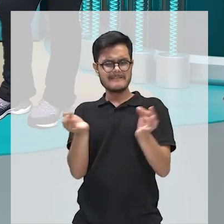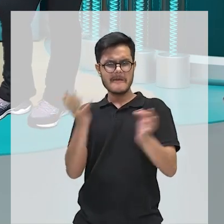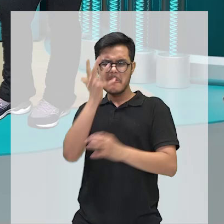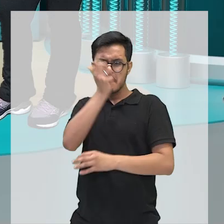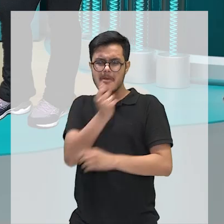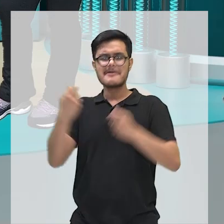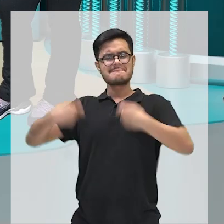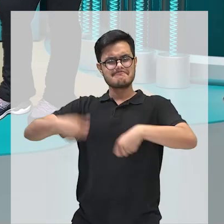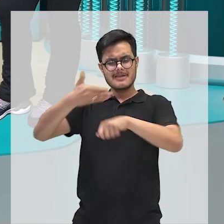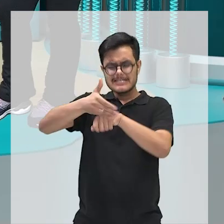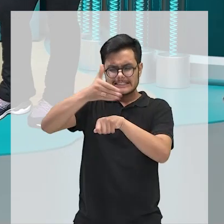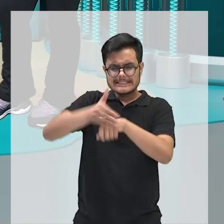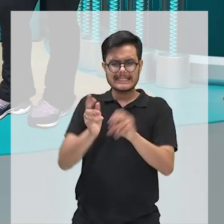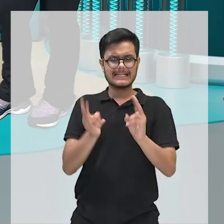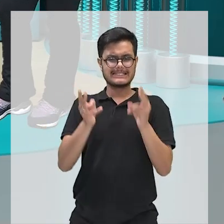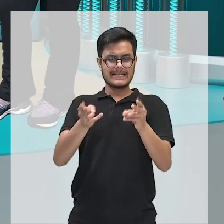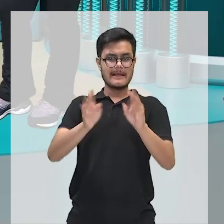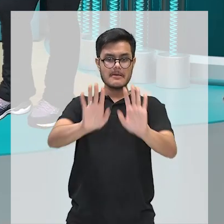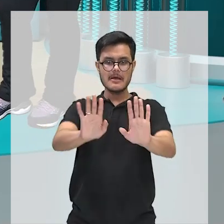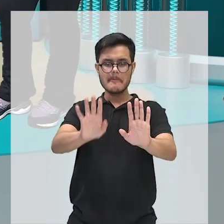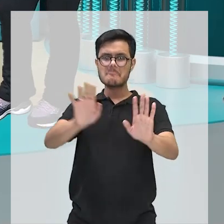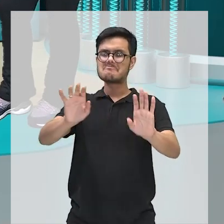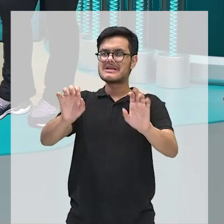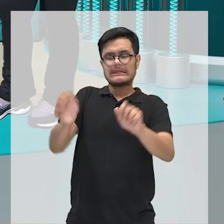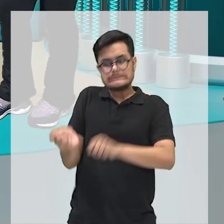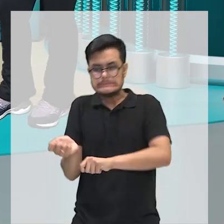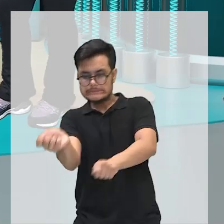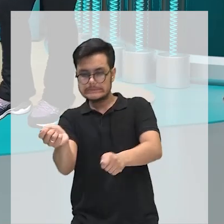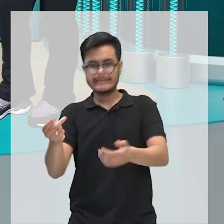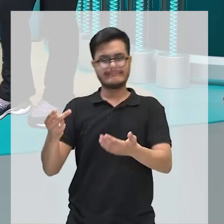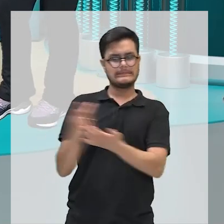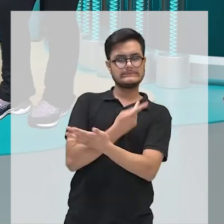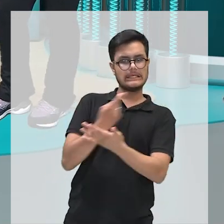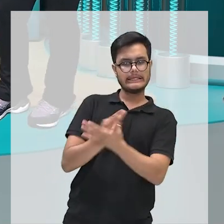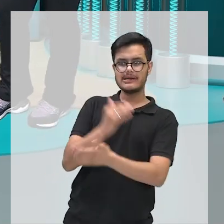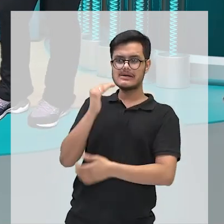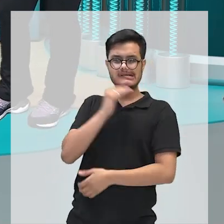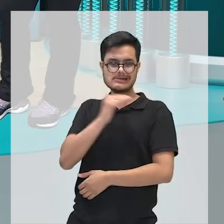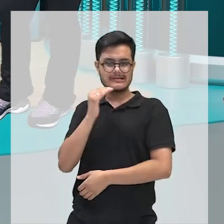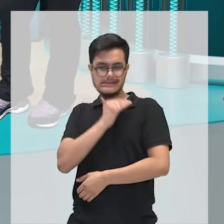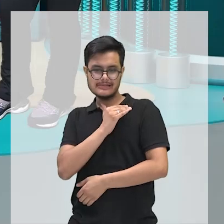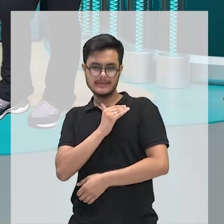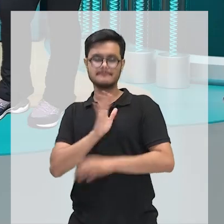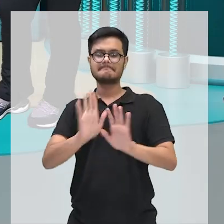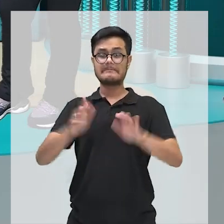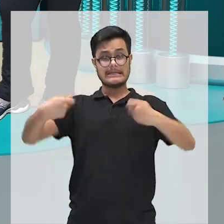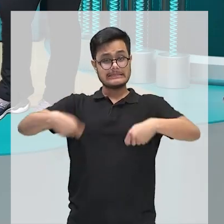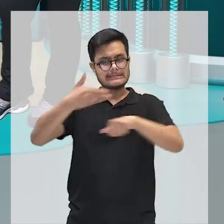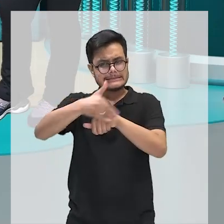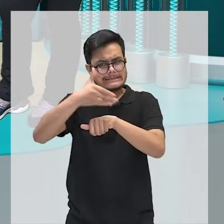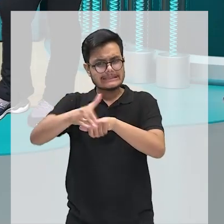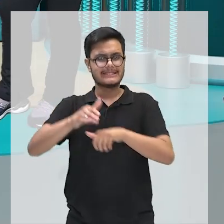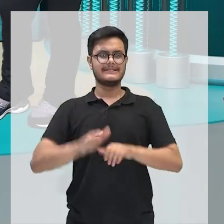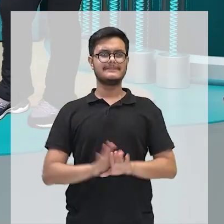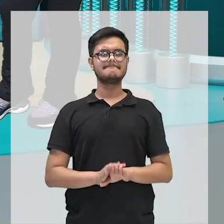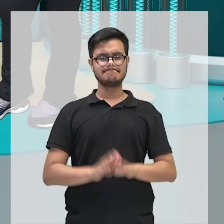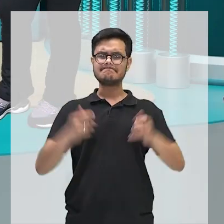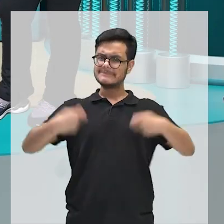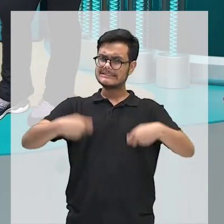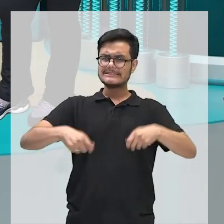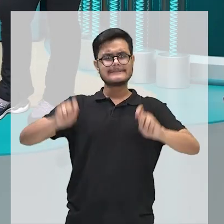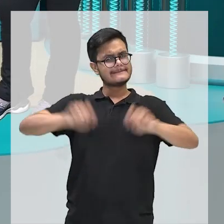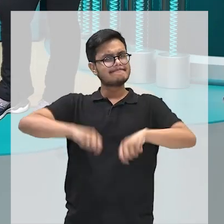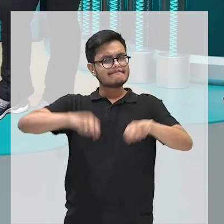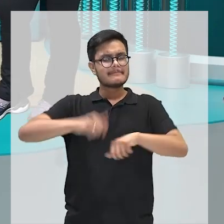precisa treinar, porque pode ser que você faça um passe e nem seja para o seu parceiro, seja para o seu adversário. Então tem que ter aí esse domínio